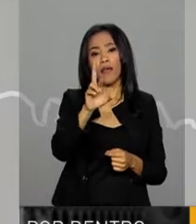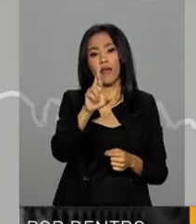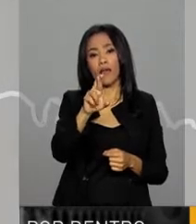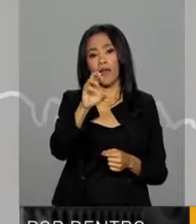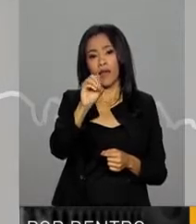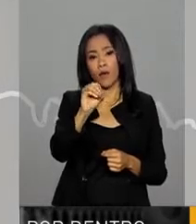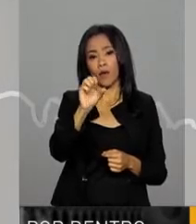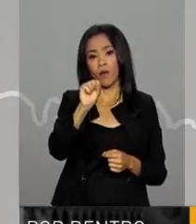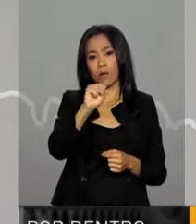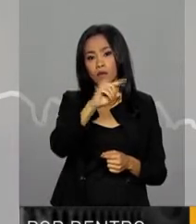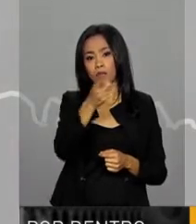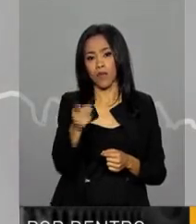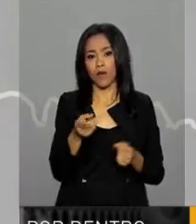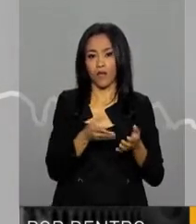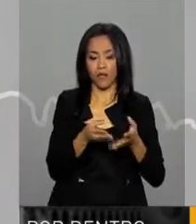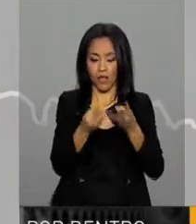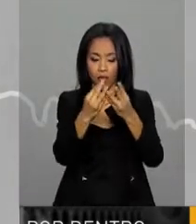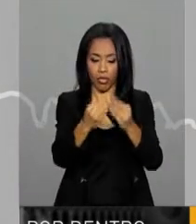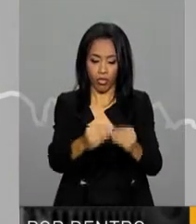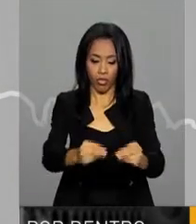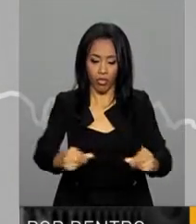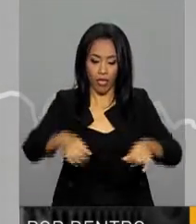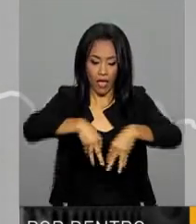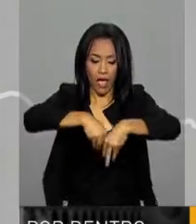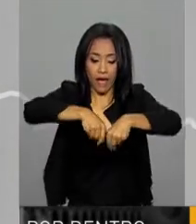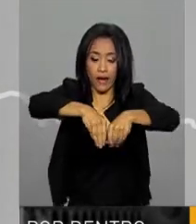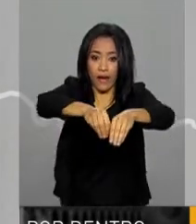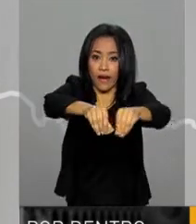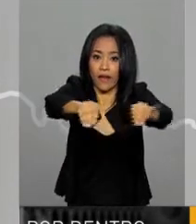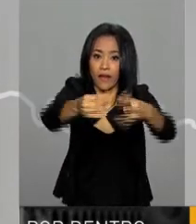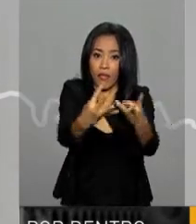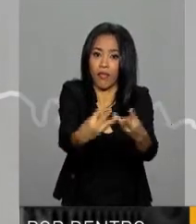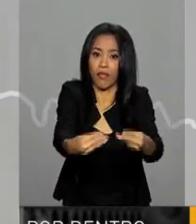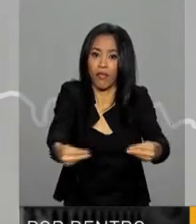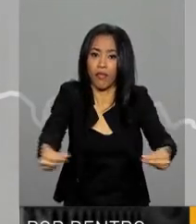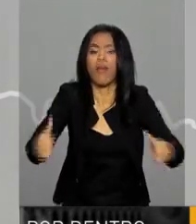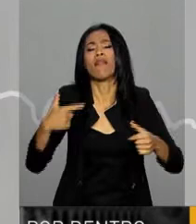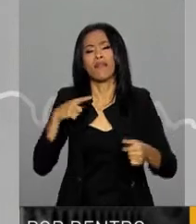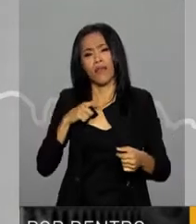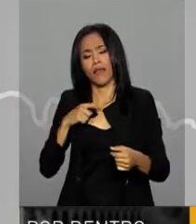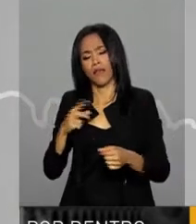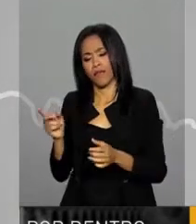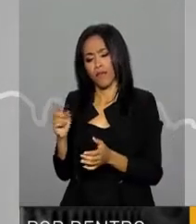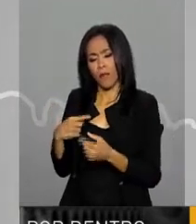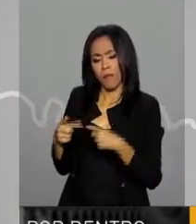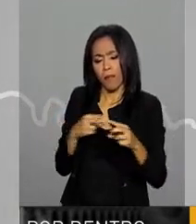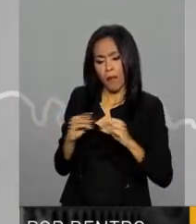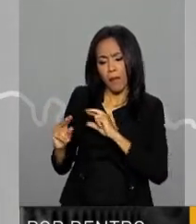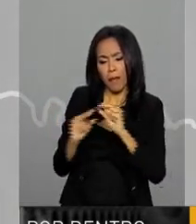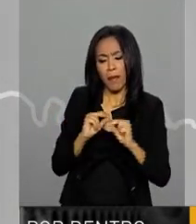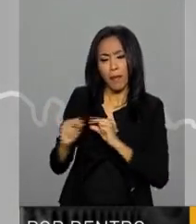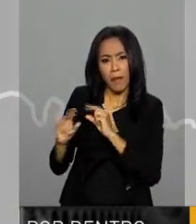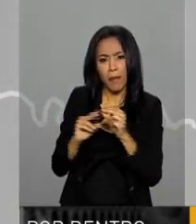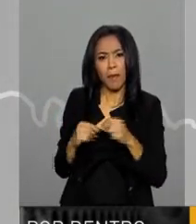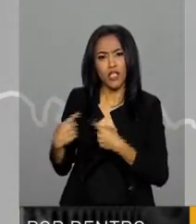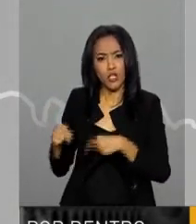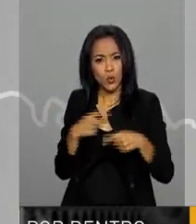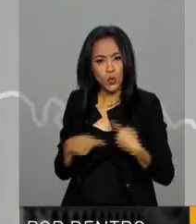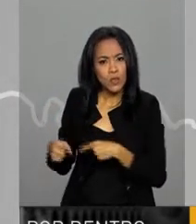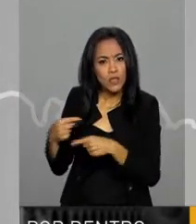elas são lentas são pontuais tem muitas discussões técnicas mais importantes colégios vem cada vez